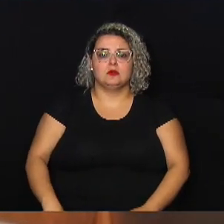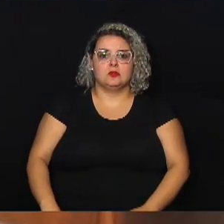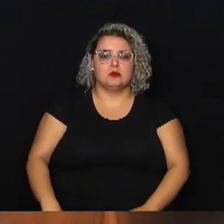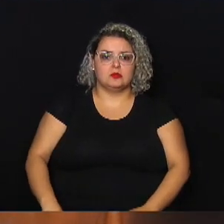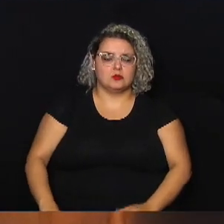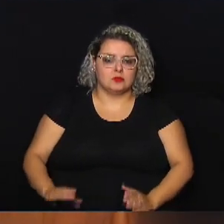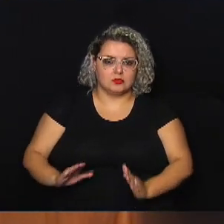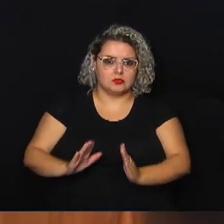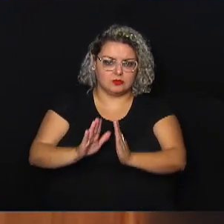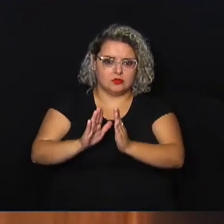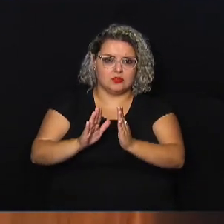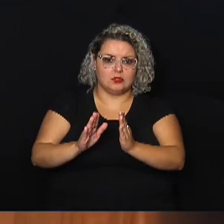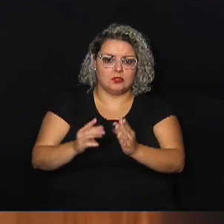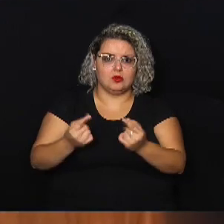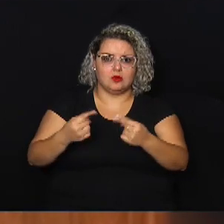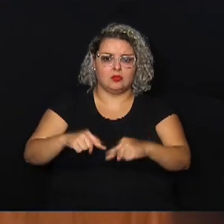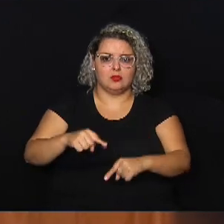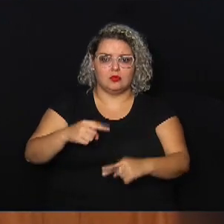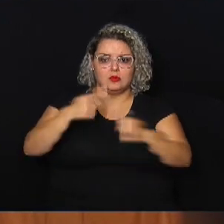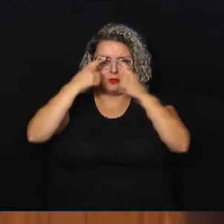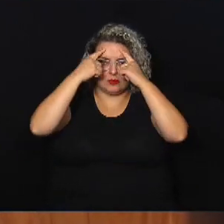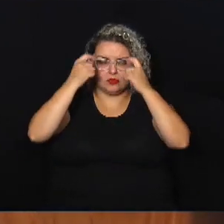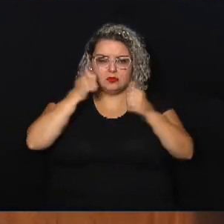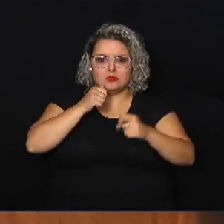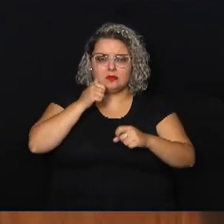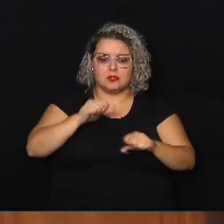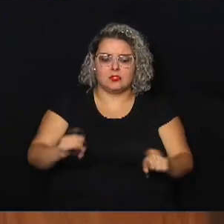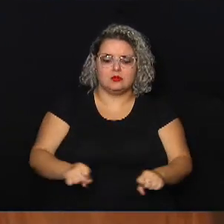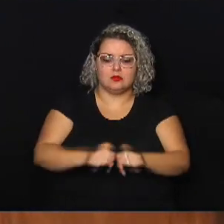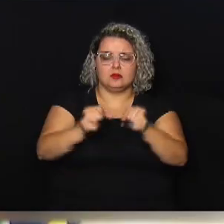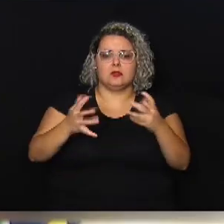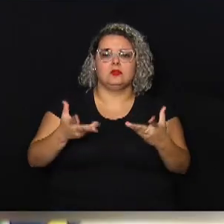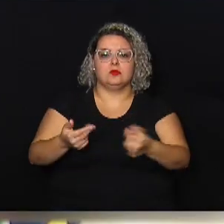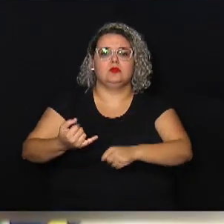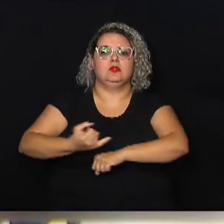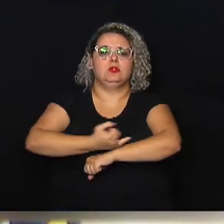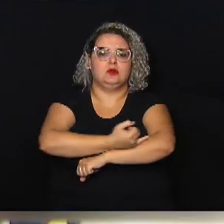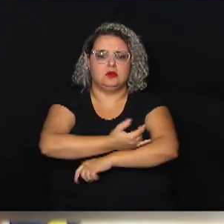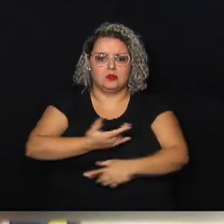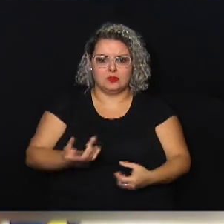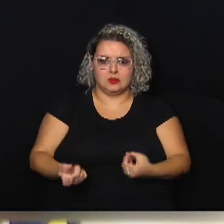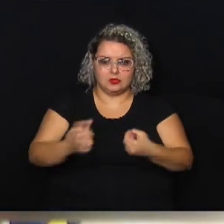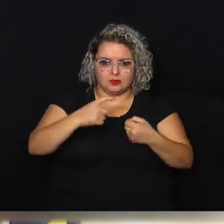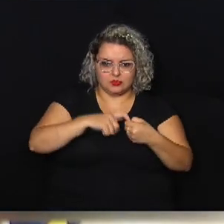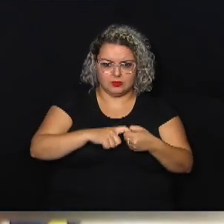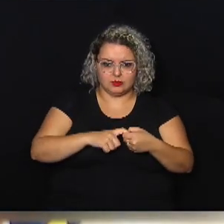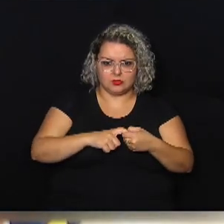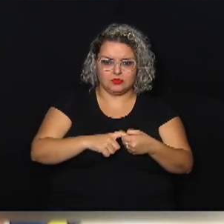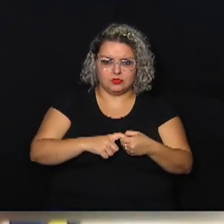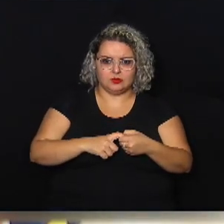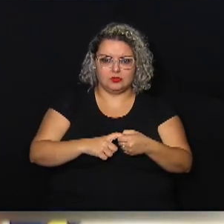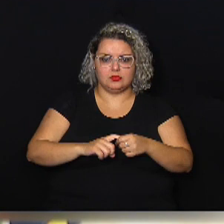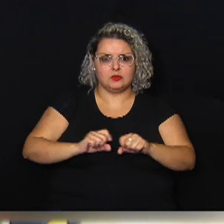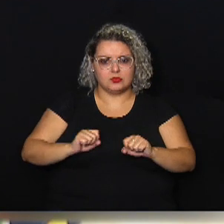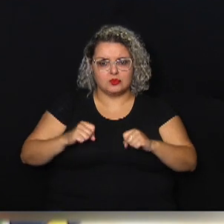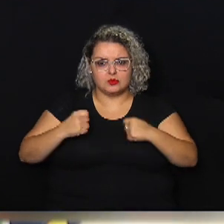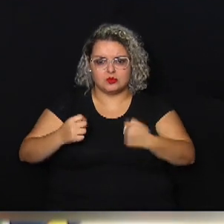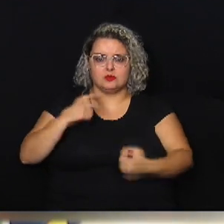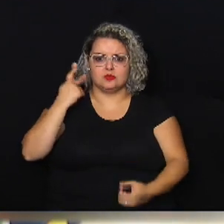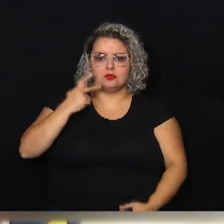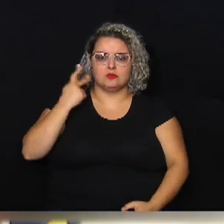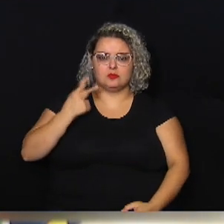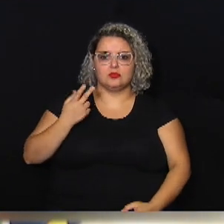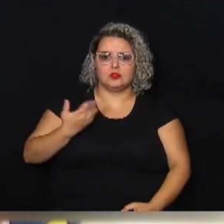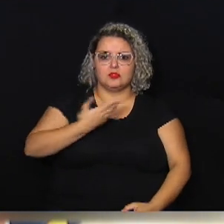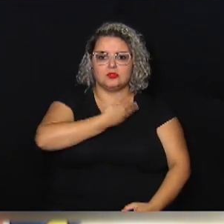à violência contra as mulheres, assim como toda a infraestrutura. A retomada de uma agenda de políticas públicas